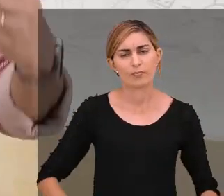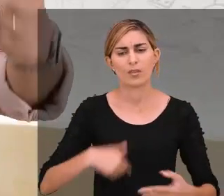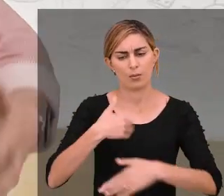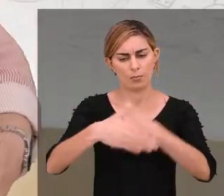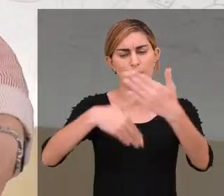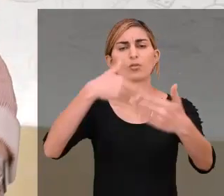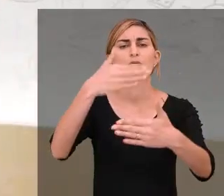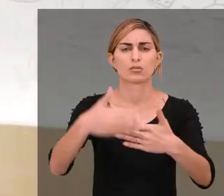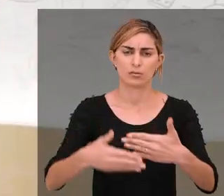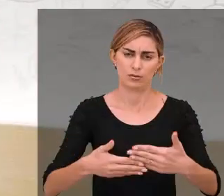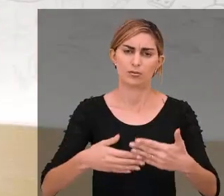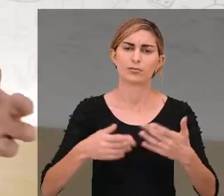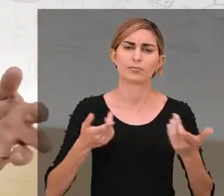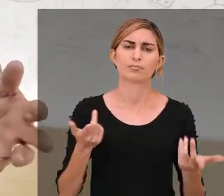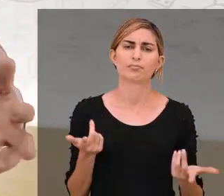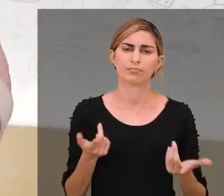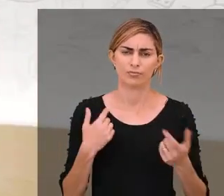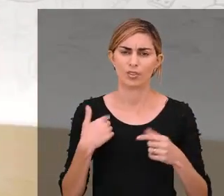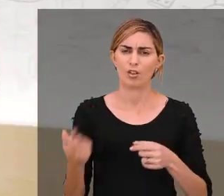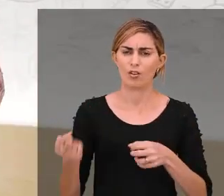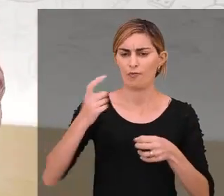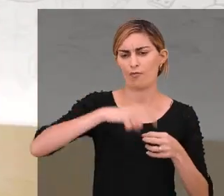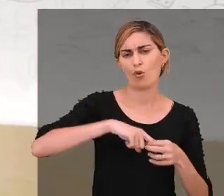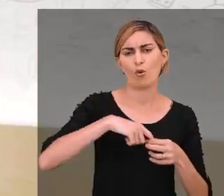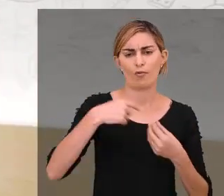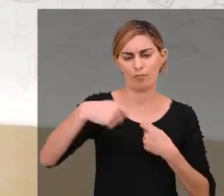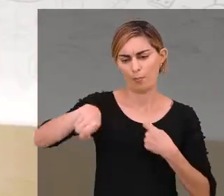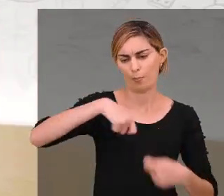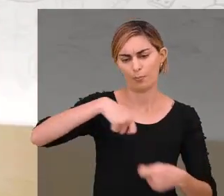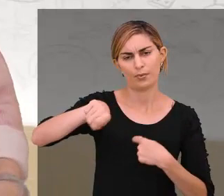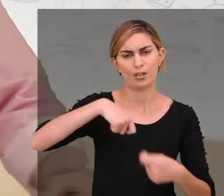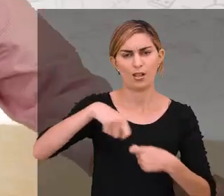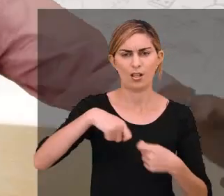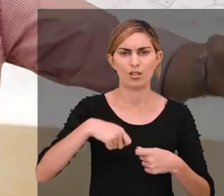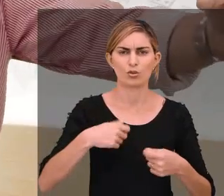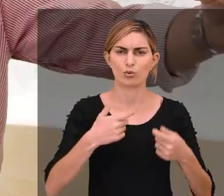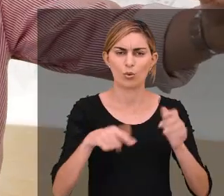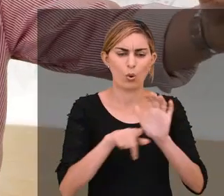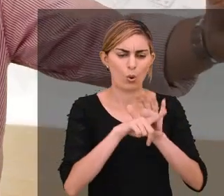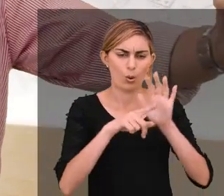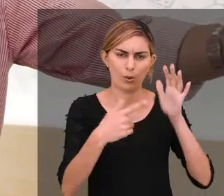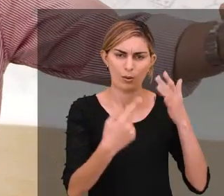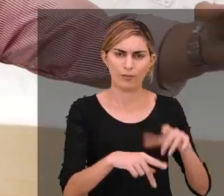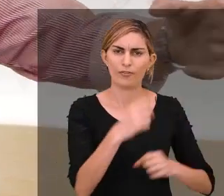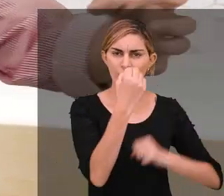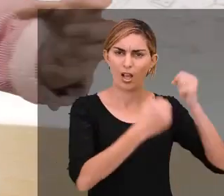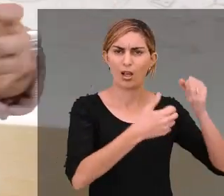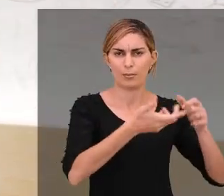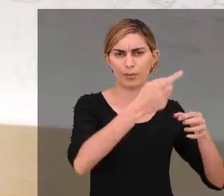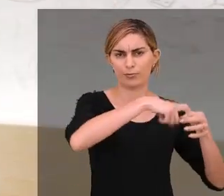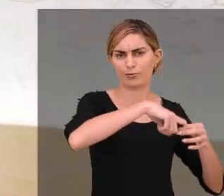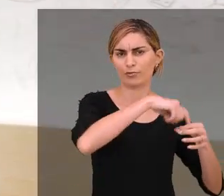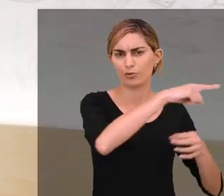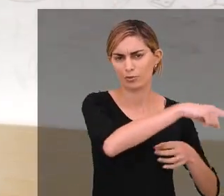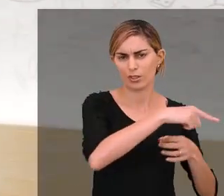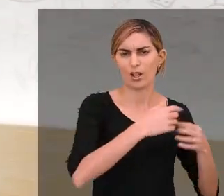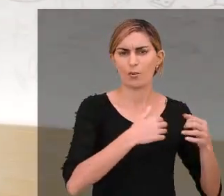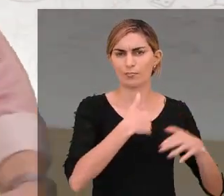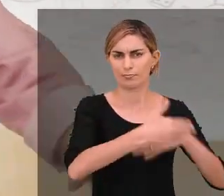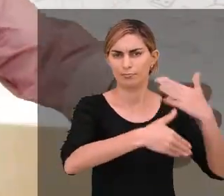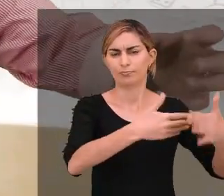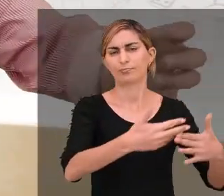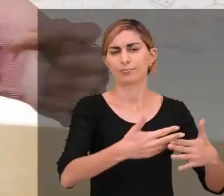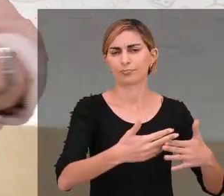também processos para que a gente devolva esse plástico para as fontes primárias e ele possa voltar para o processo